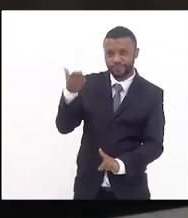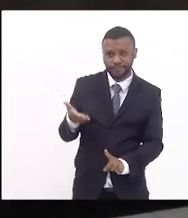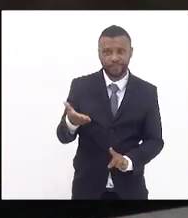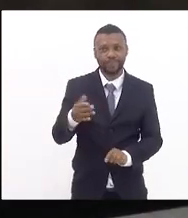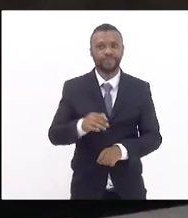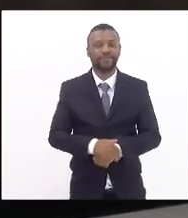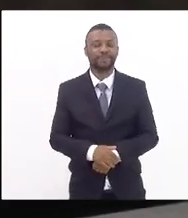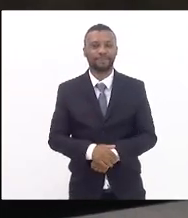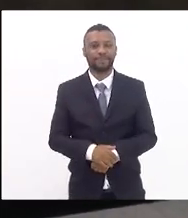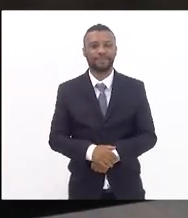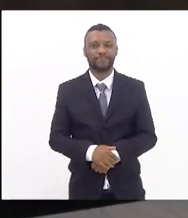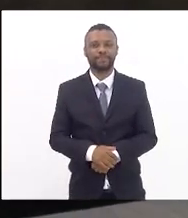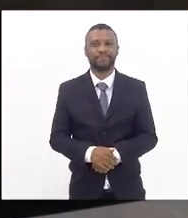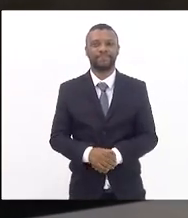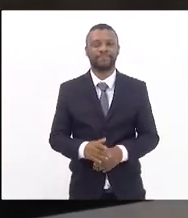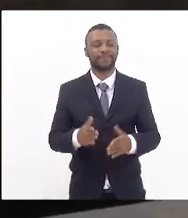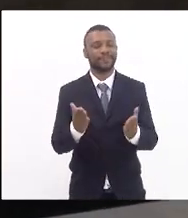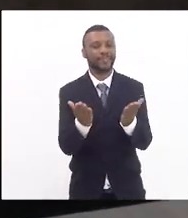Cristão. Cristão.